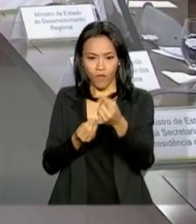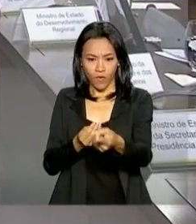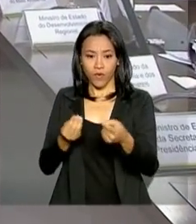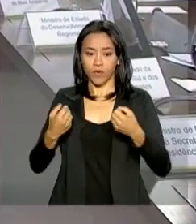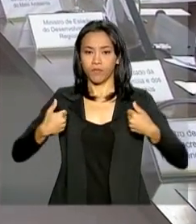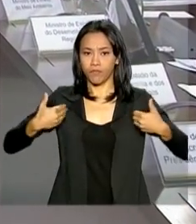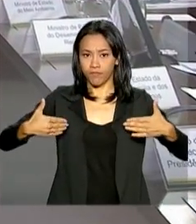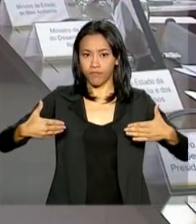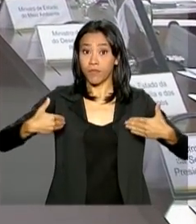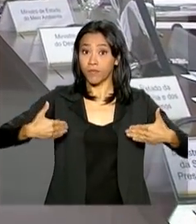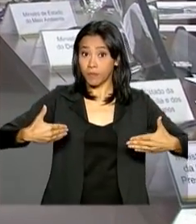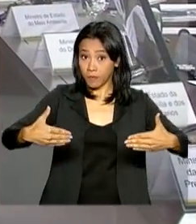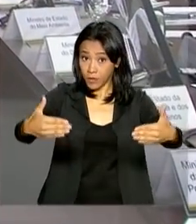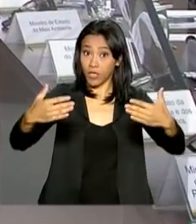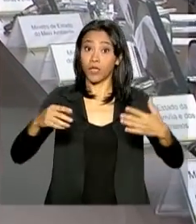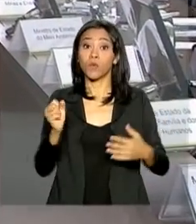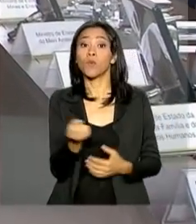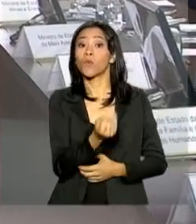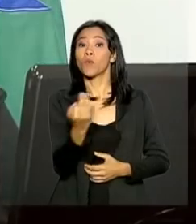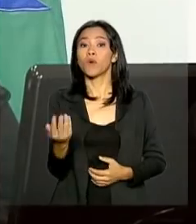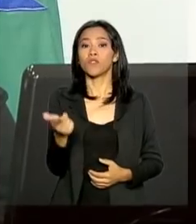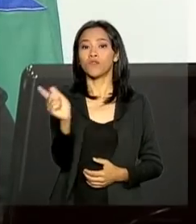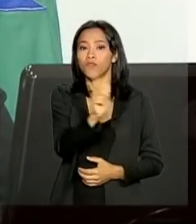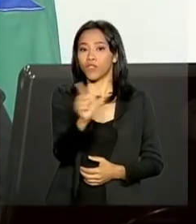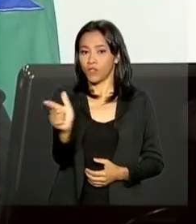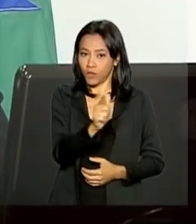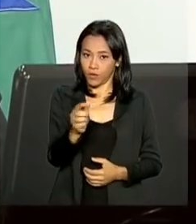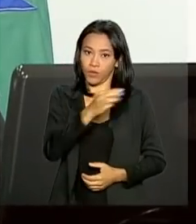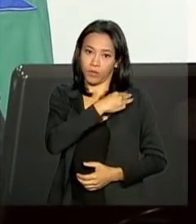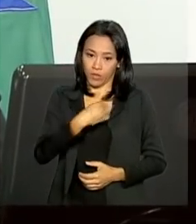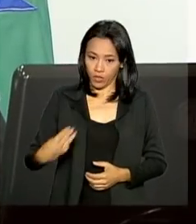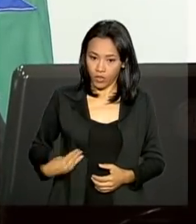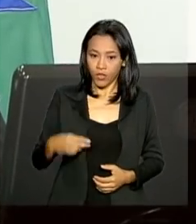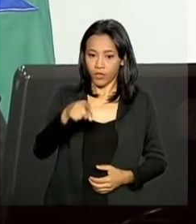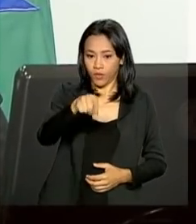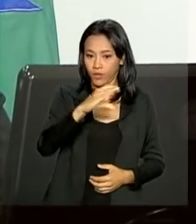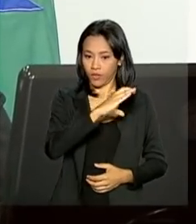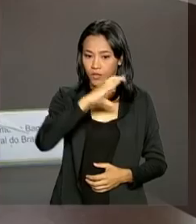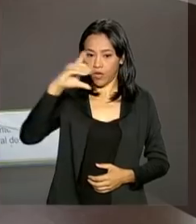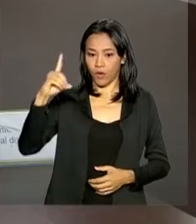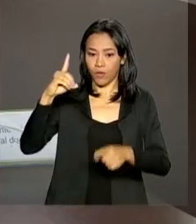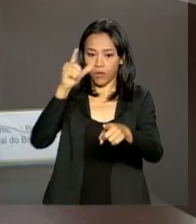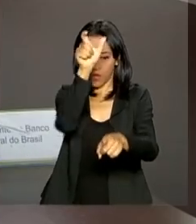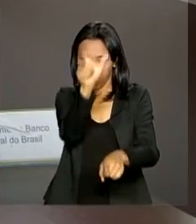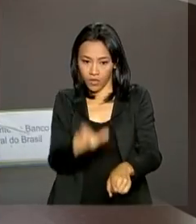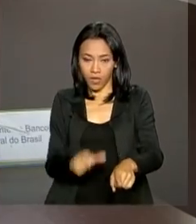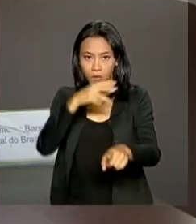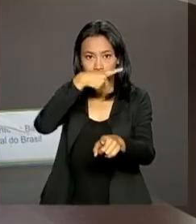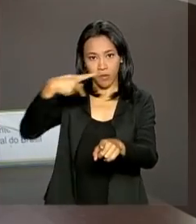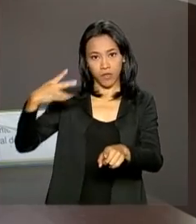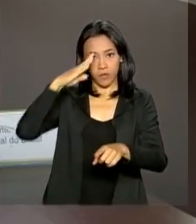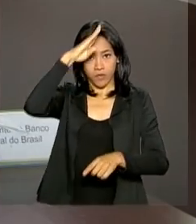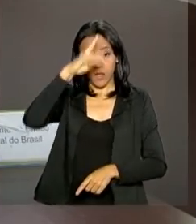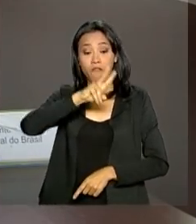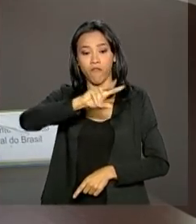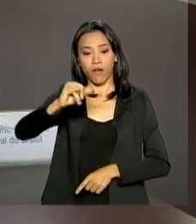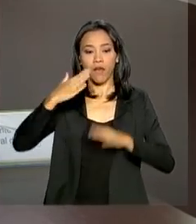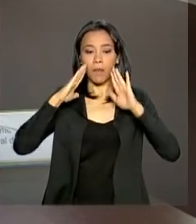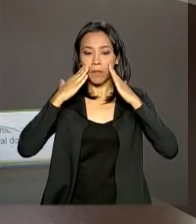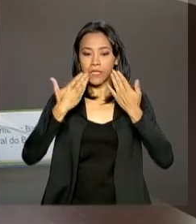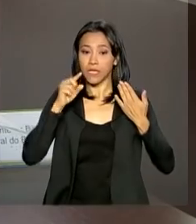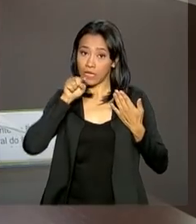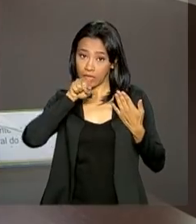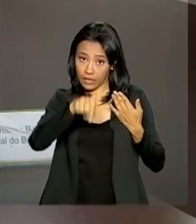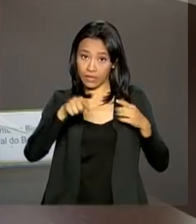os 22 ministros e é coordenado pelo presidente Jair Bolsonaro. Os ministros devem apresentar durante essa